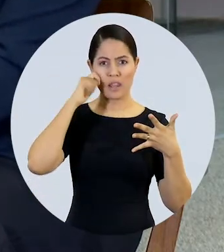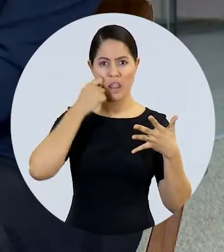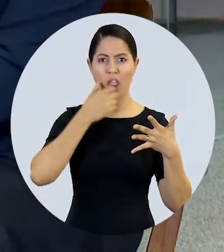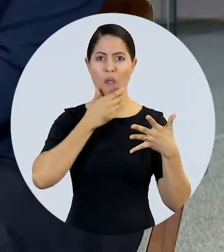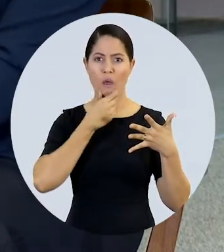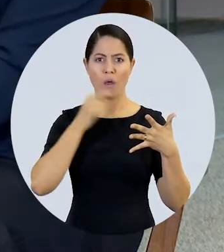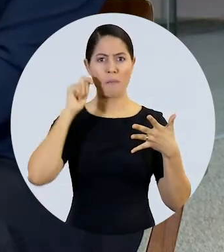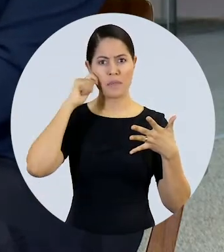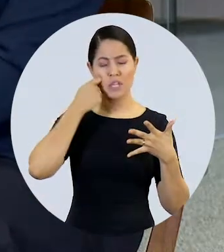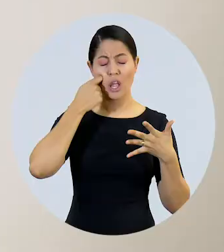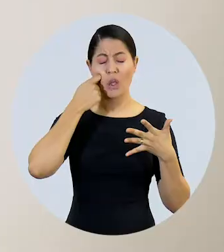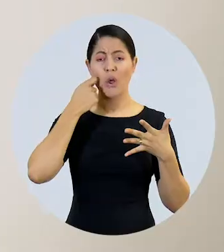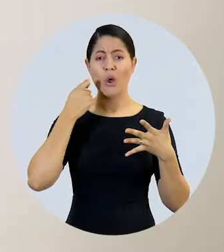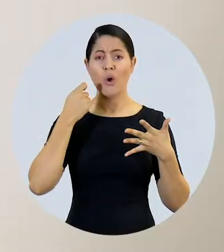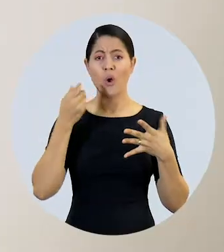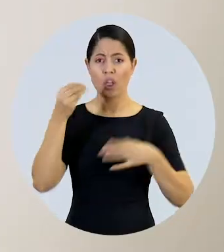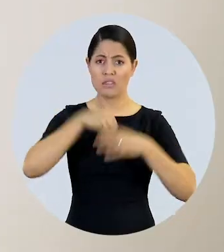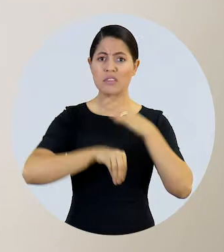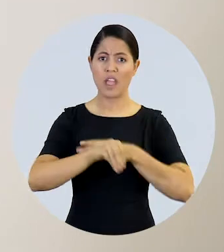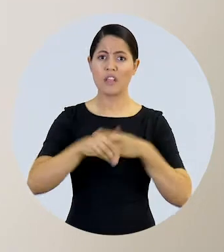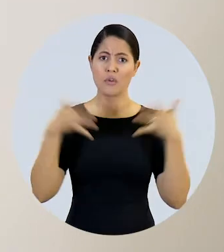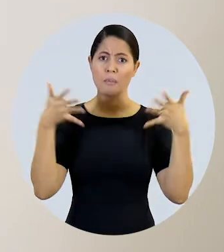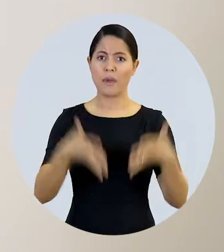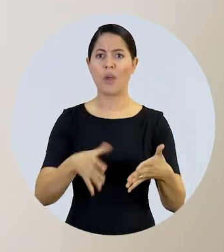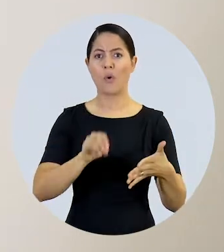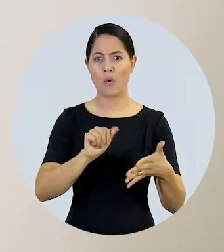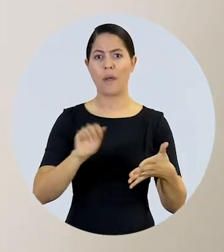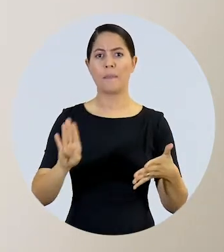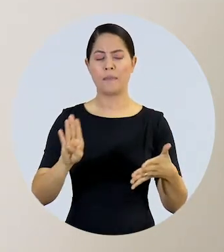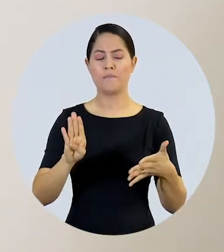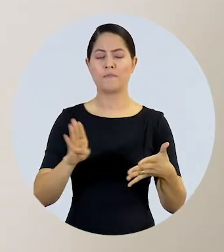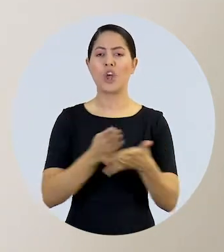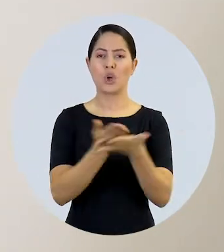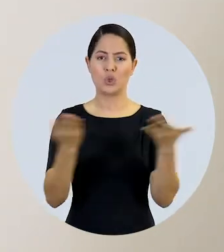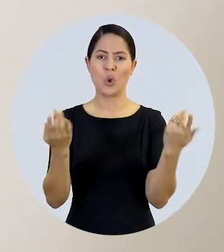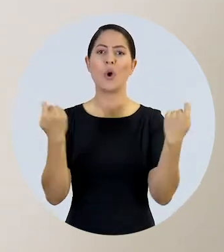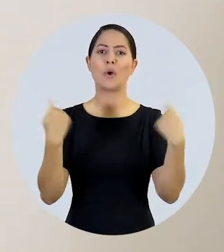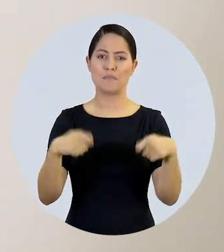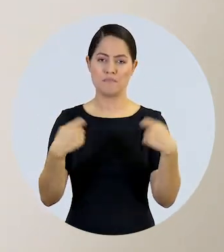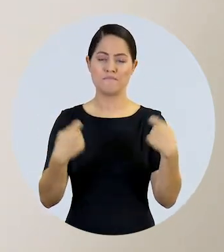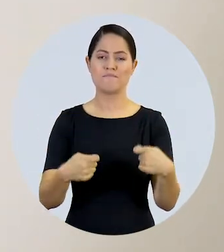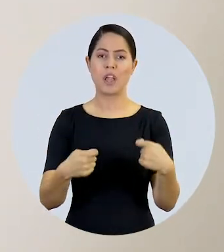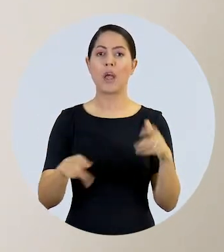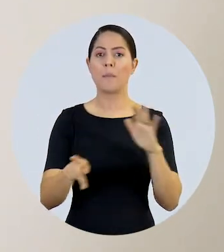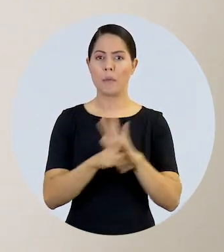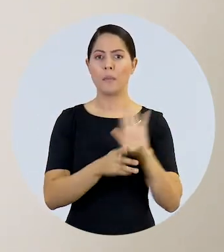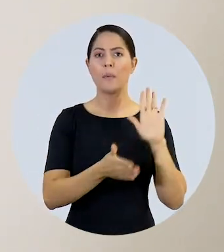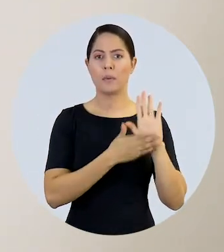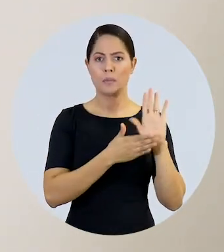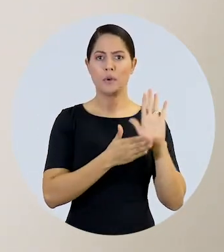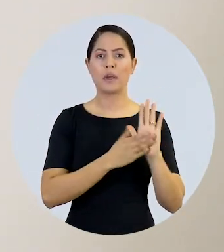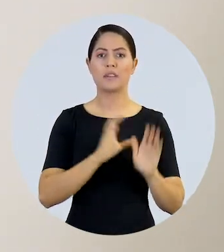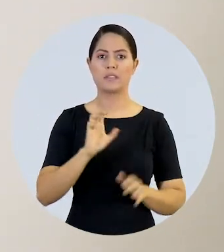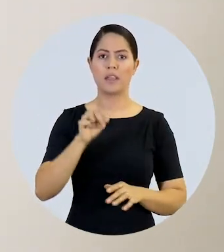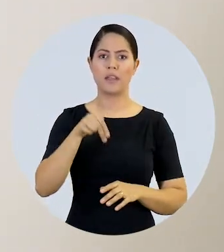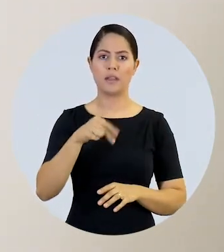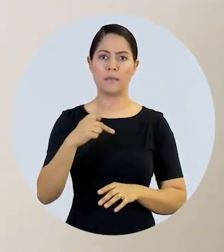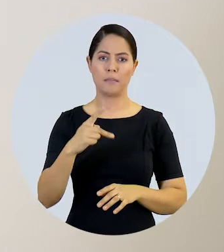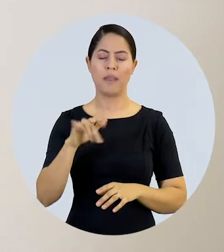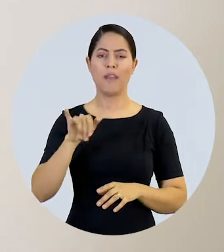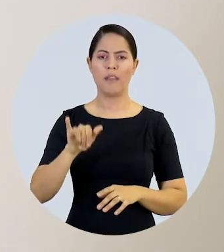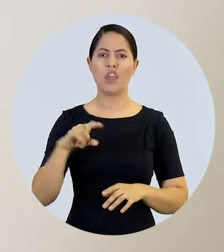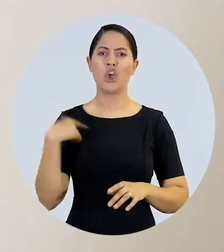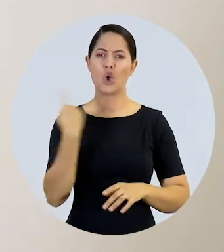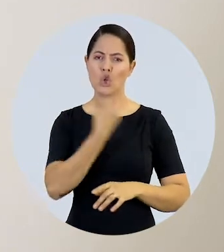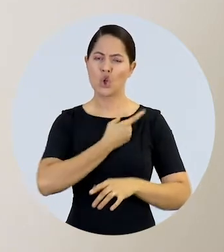negras na OAB. A gente precisa também, e por isso eu digo, está na nossa pauta da CNPI também